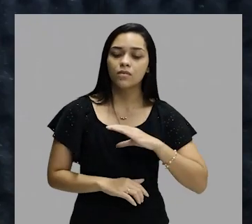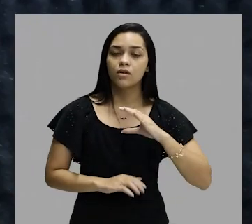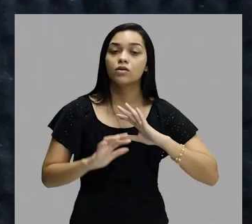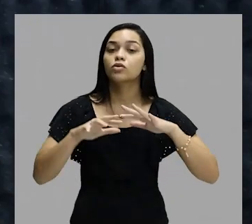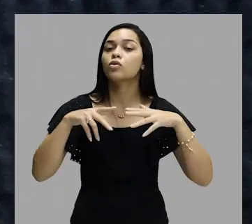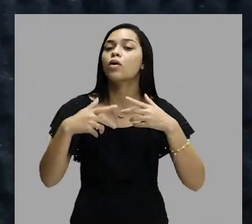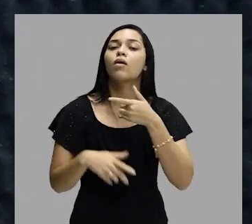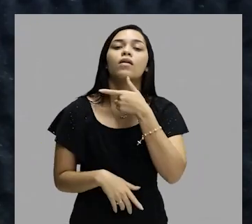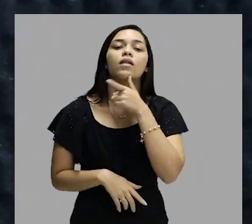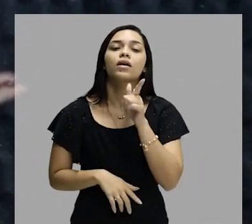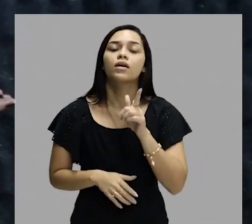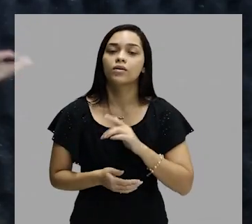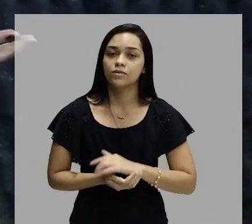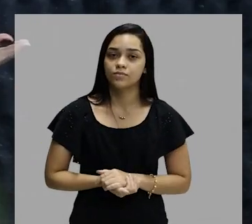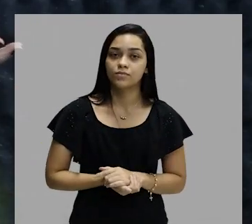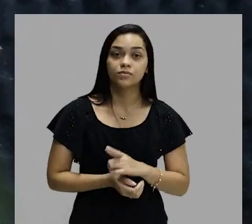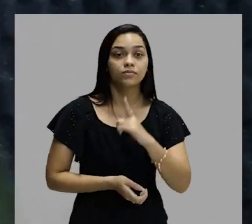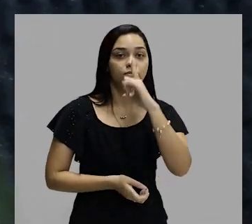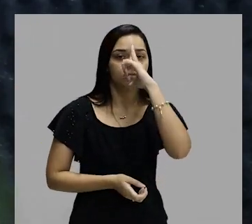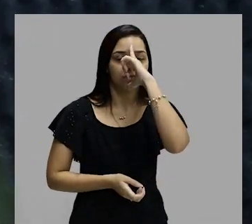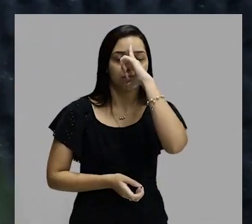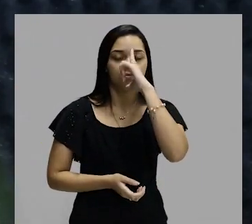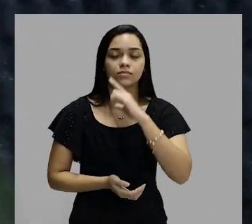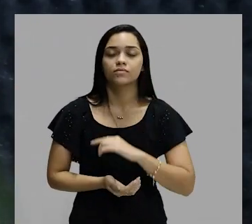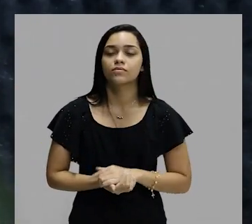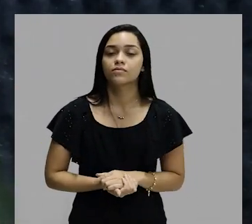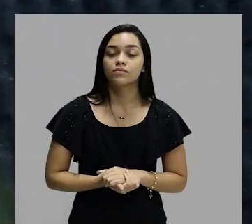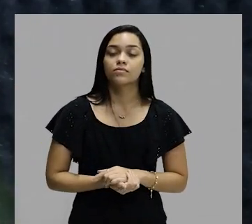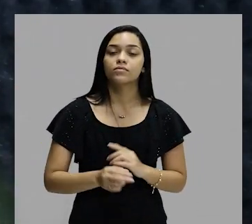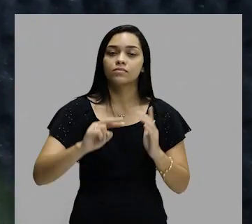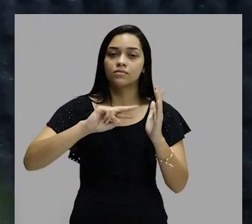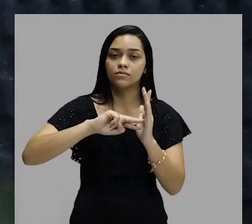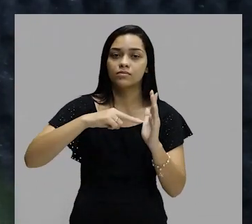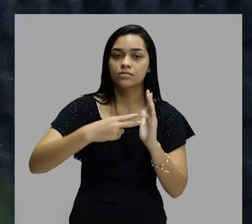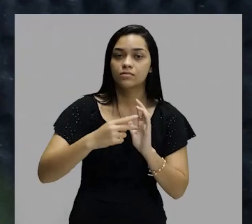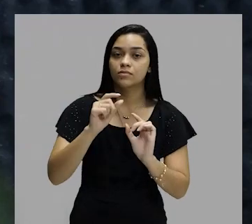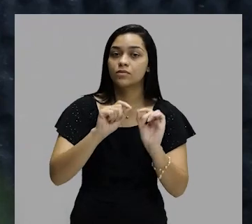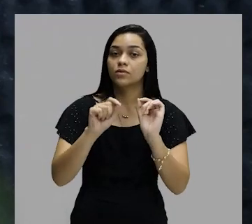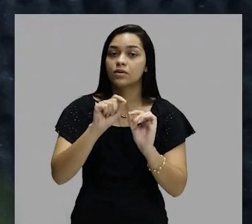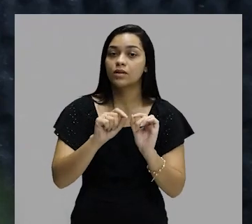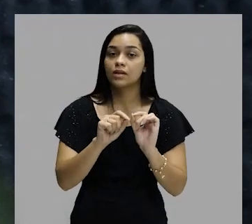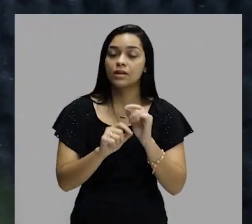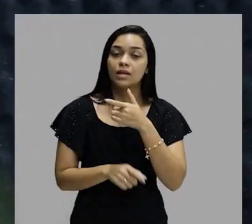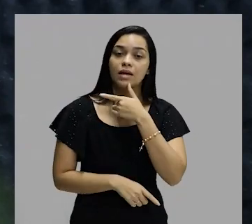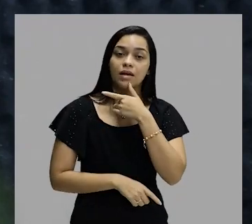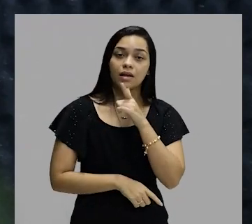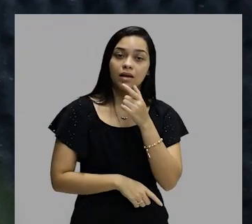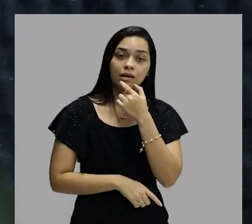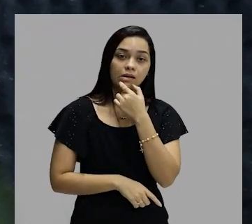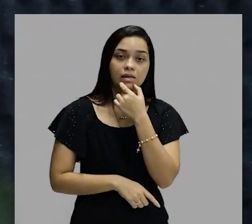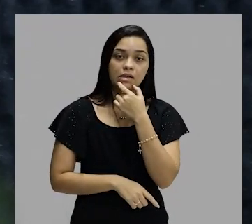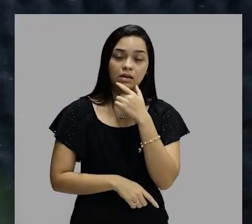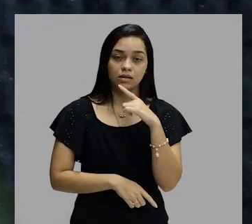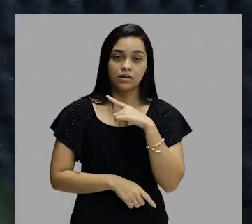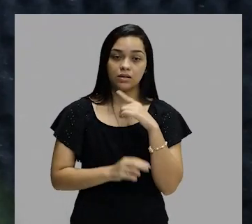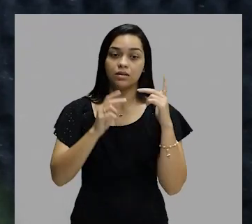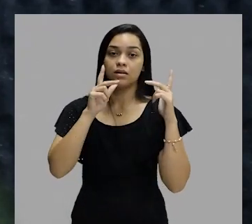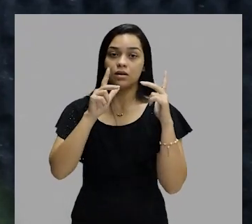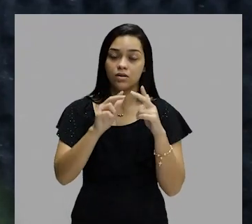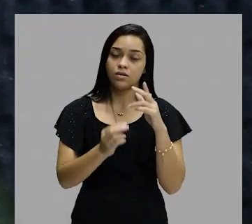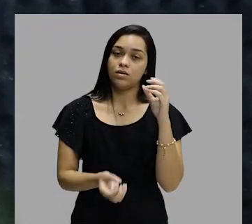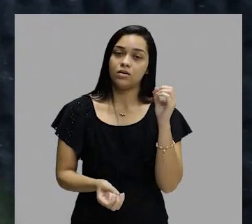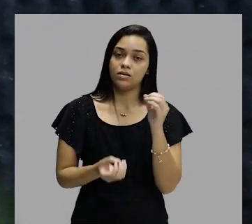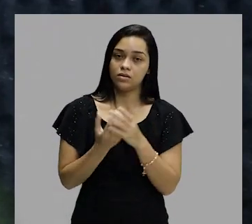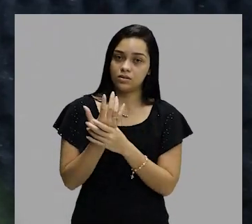qual língua? Do latim. Então, isso quer dizer que um terço da língua inglesa tem a mesma raiz,